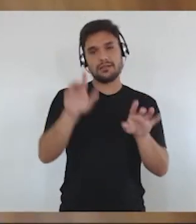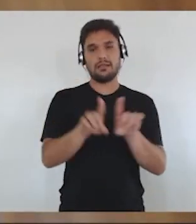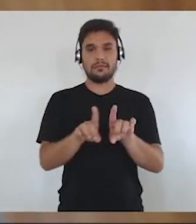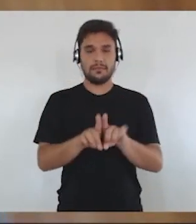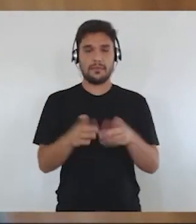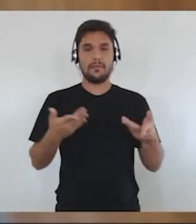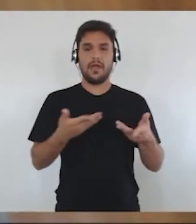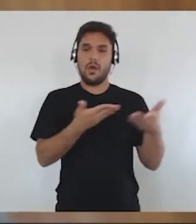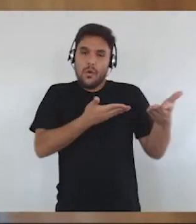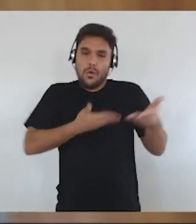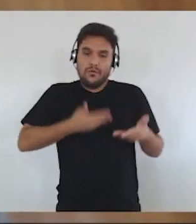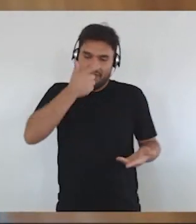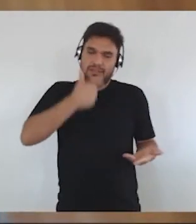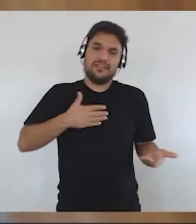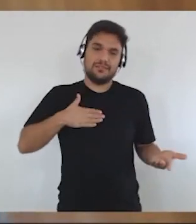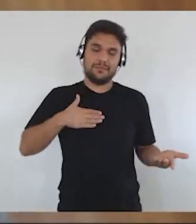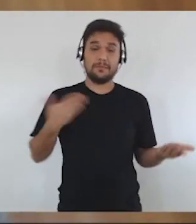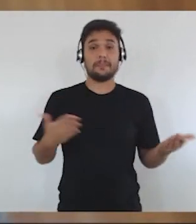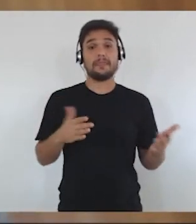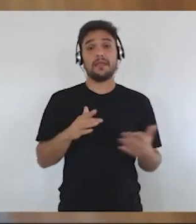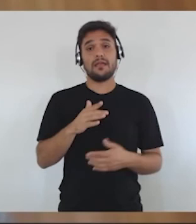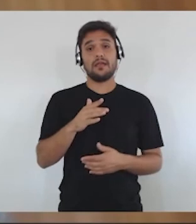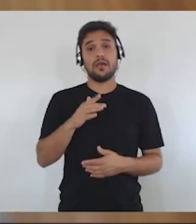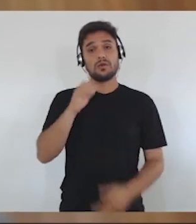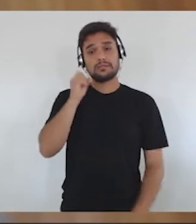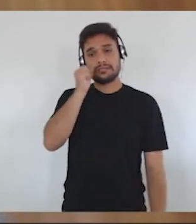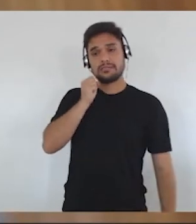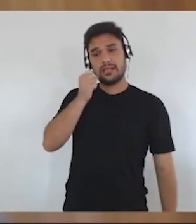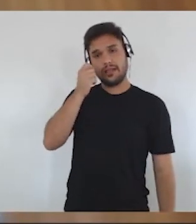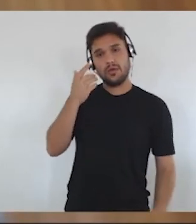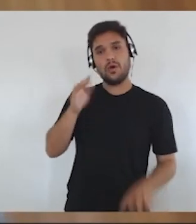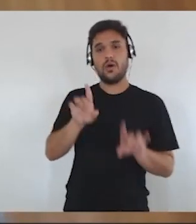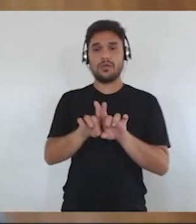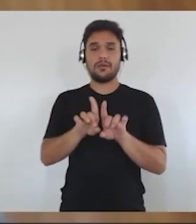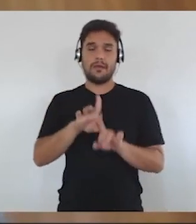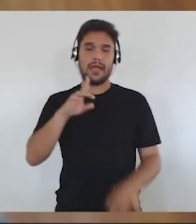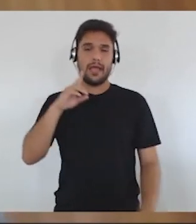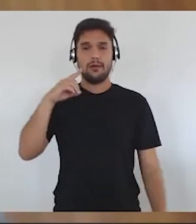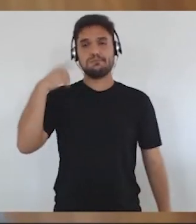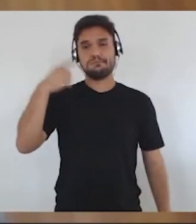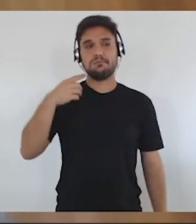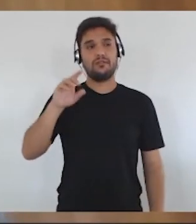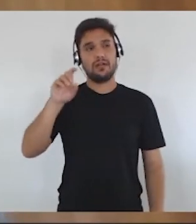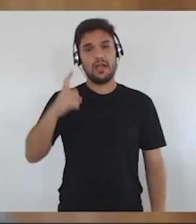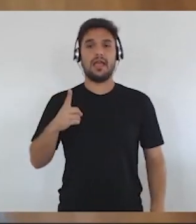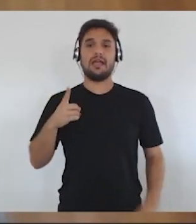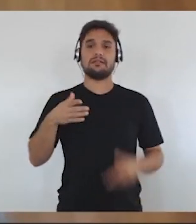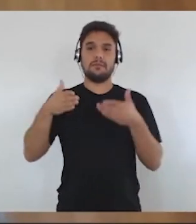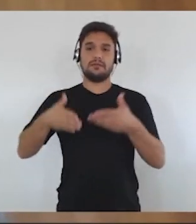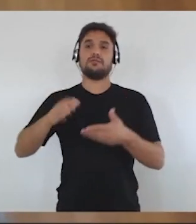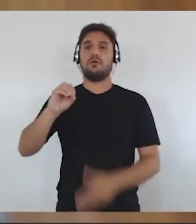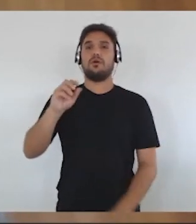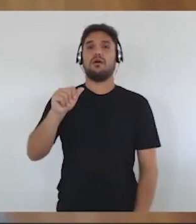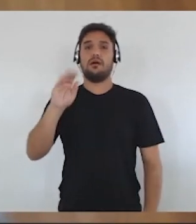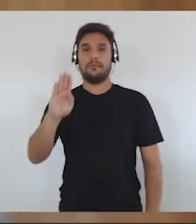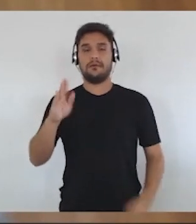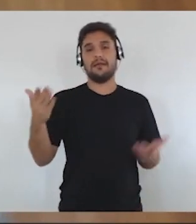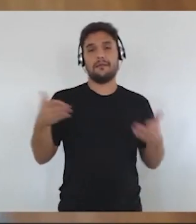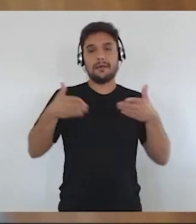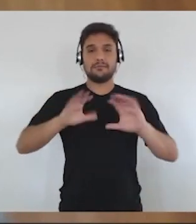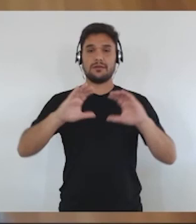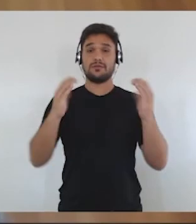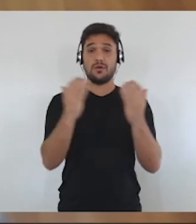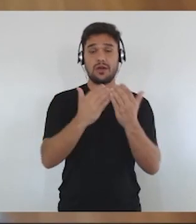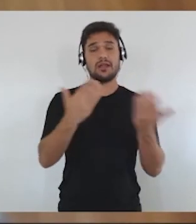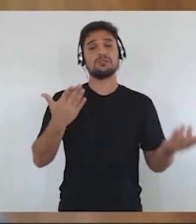penhoradamente o convite que me foi feito como senador, como advogado também, como ex-colega da Ordem dos Advogados do Brasil, de participar desse congresso,